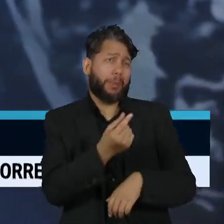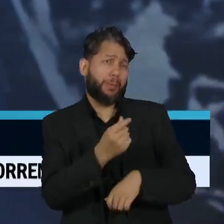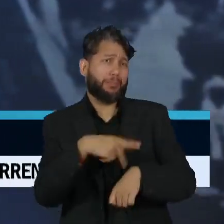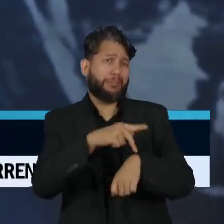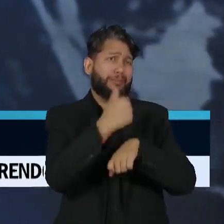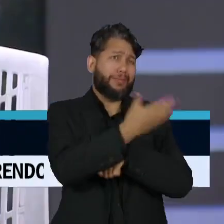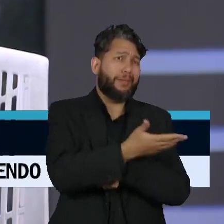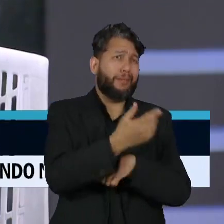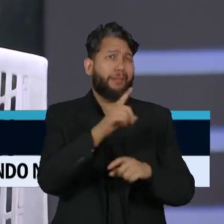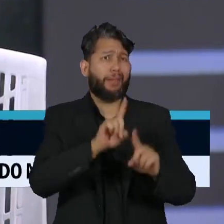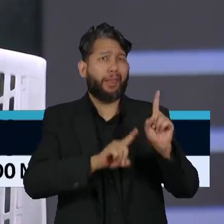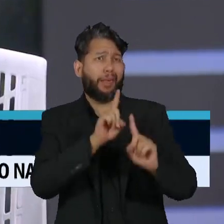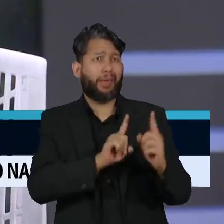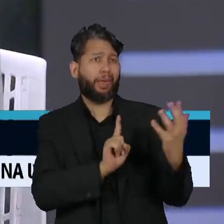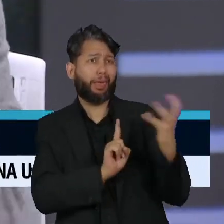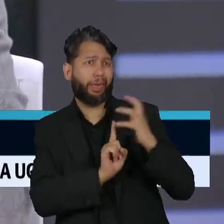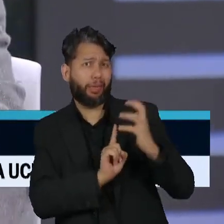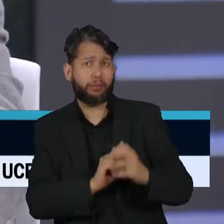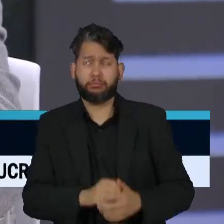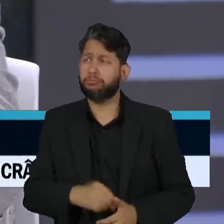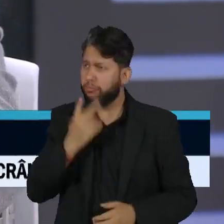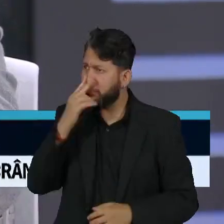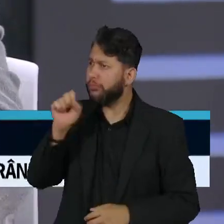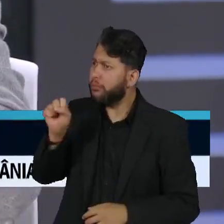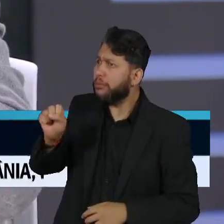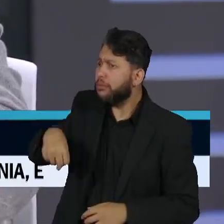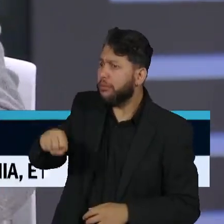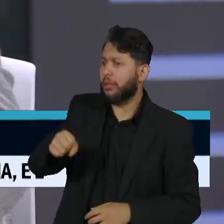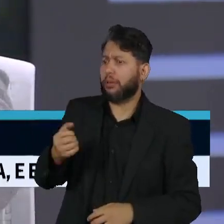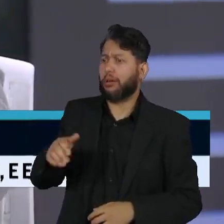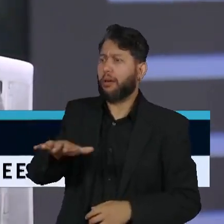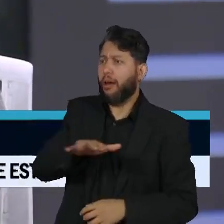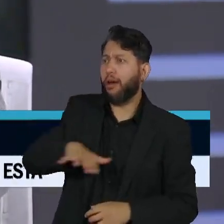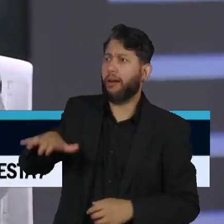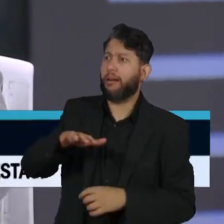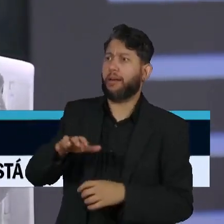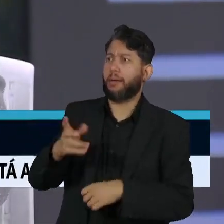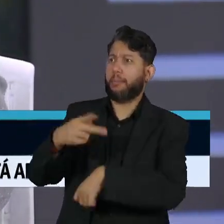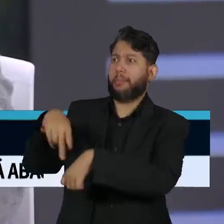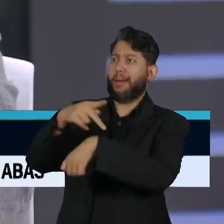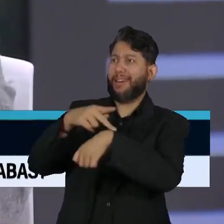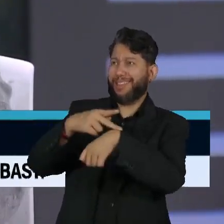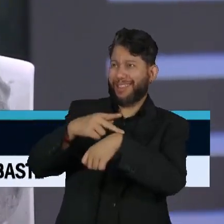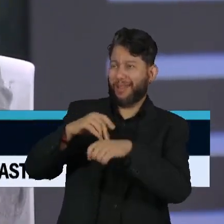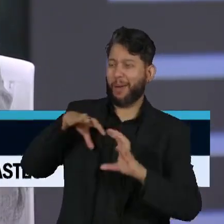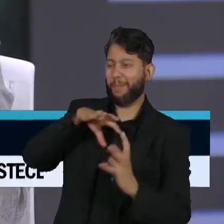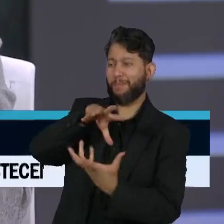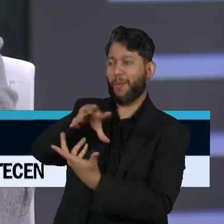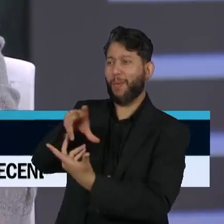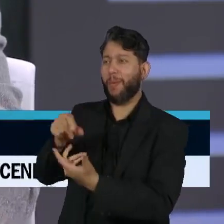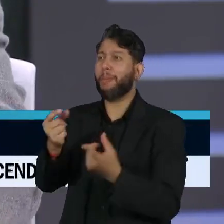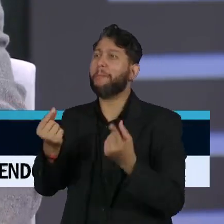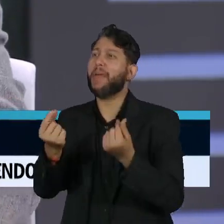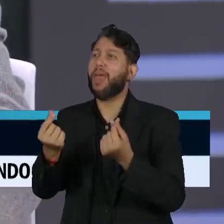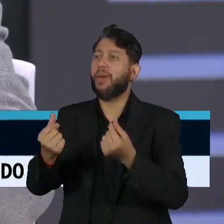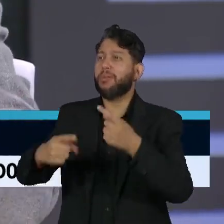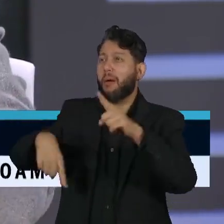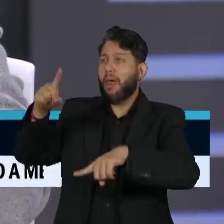né? Eu acho que sim, digamos, o mercado internacional determina o preço do petróleo e seus